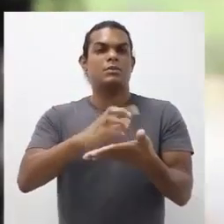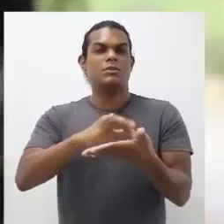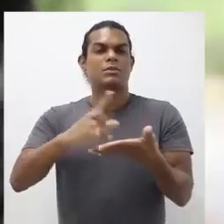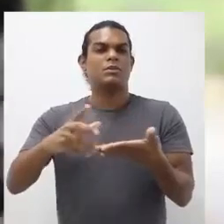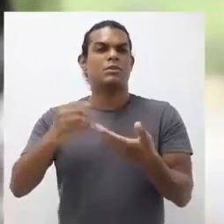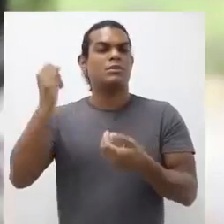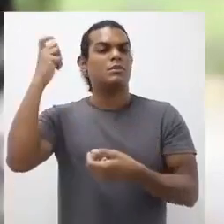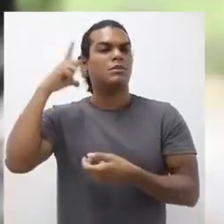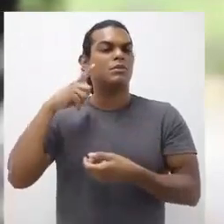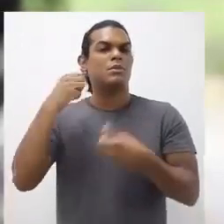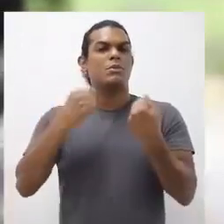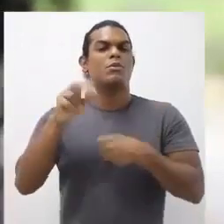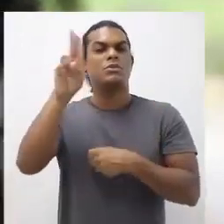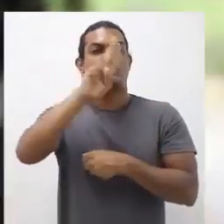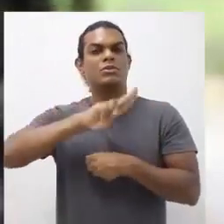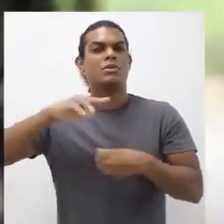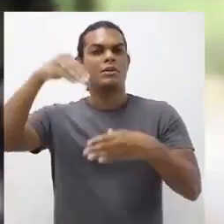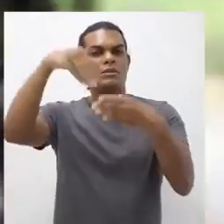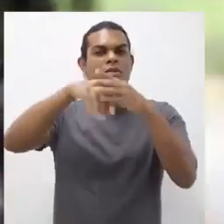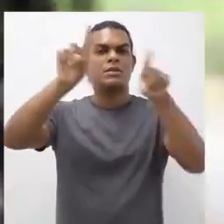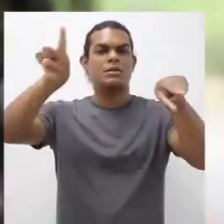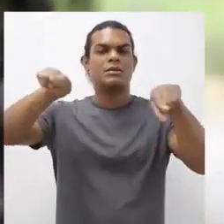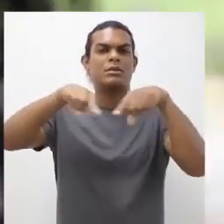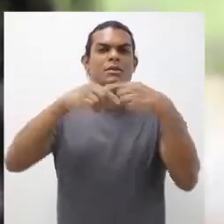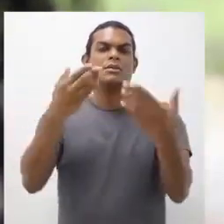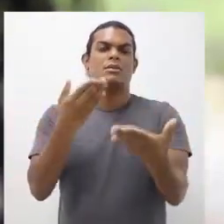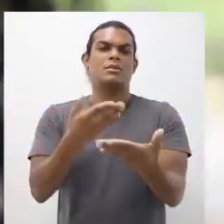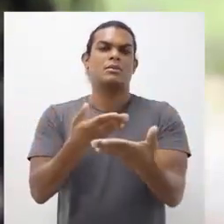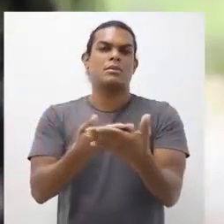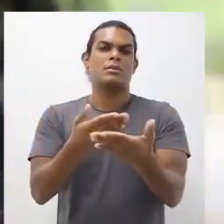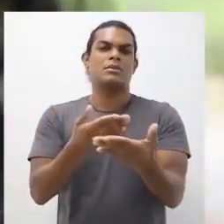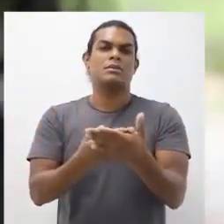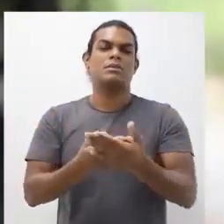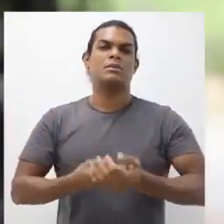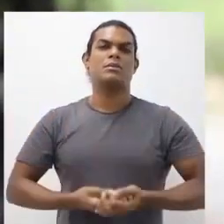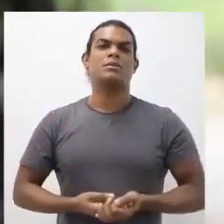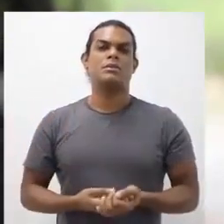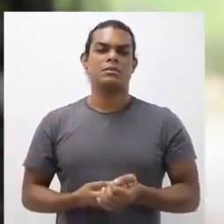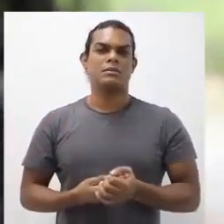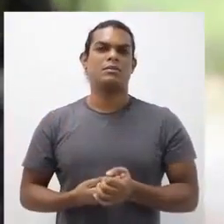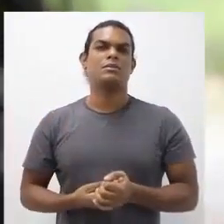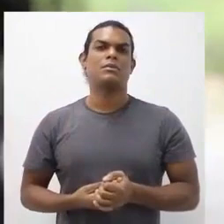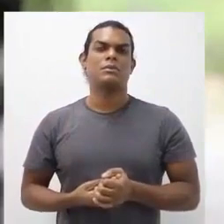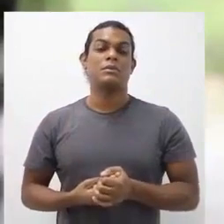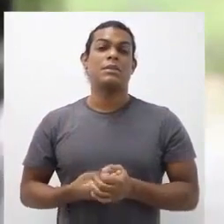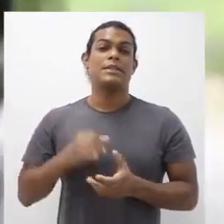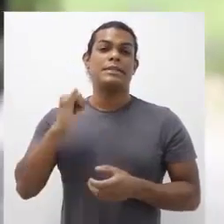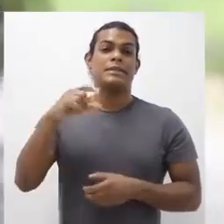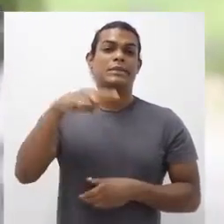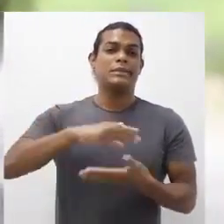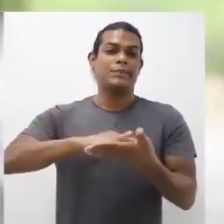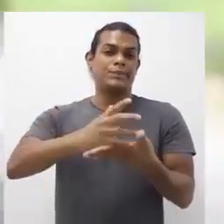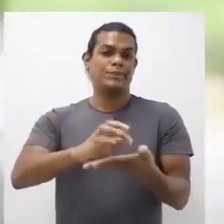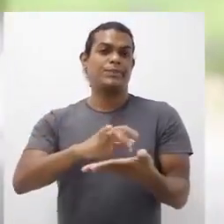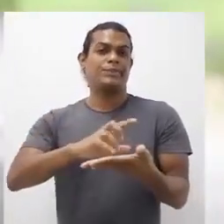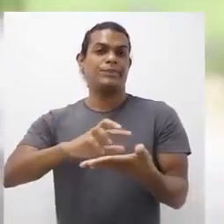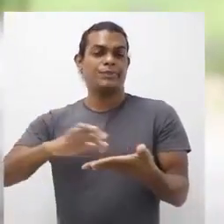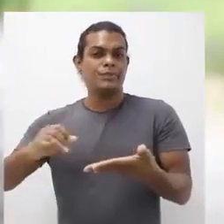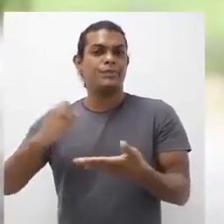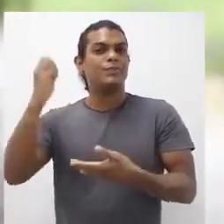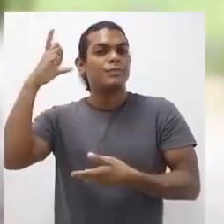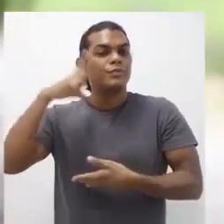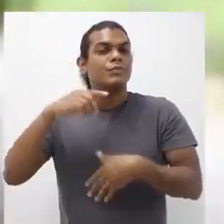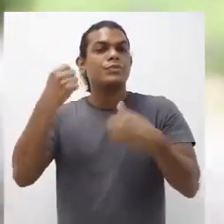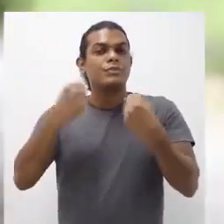aula, como é que eles podem estar relacionados com esse planejamento, né? O que ele se configura, se esses dispositivos